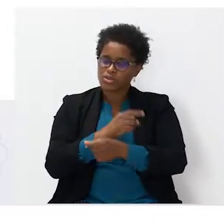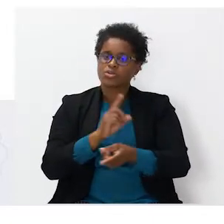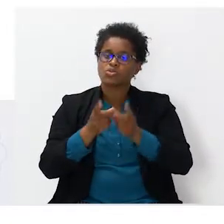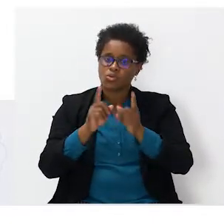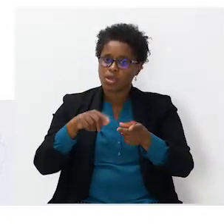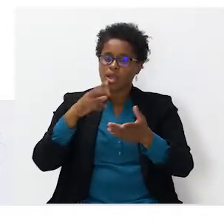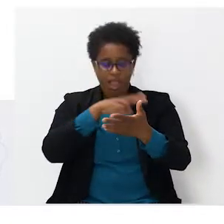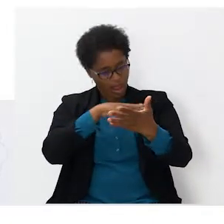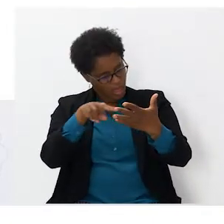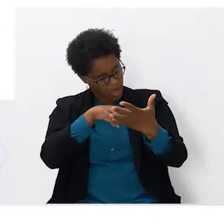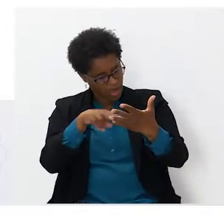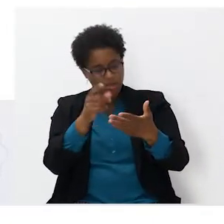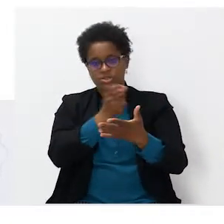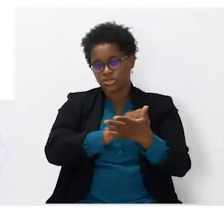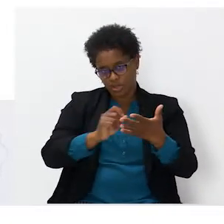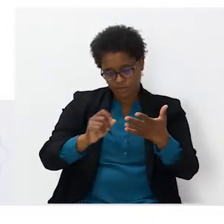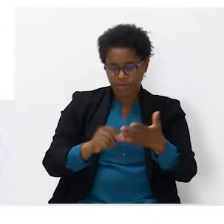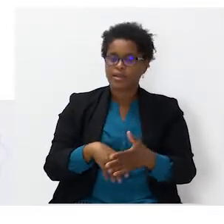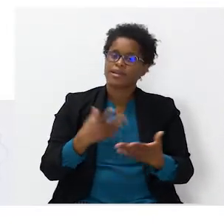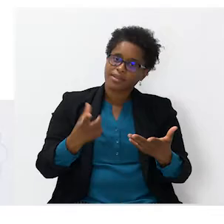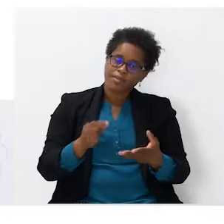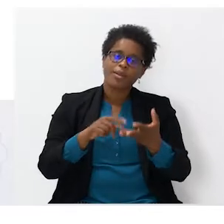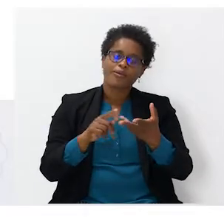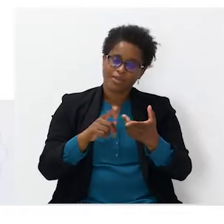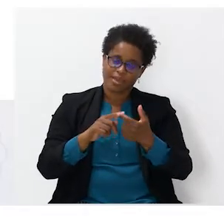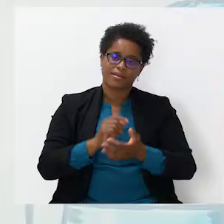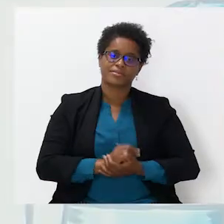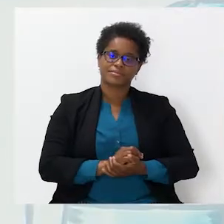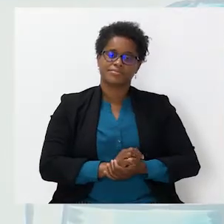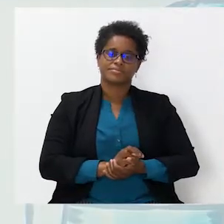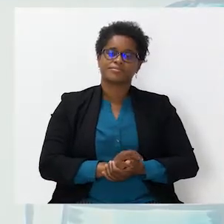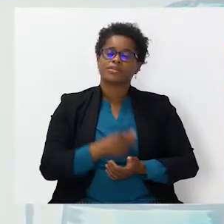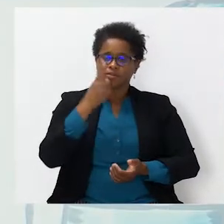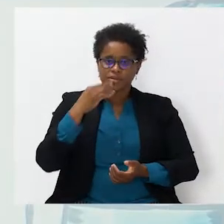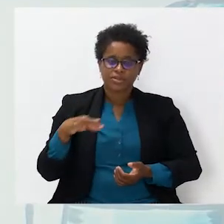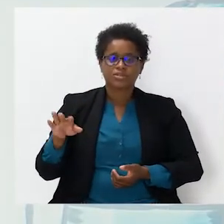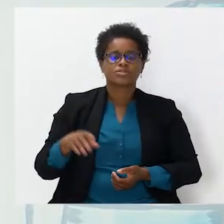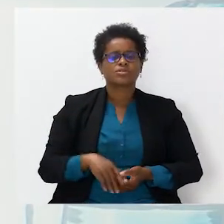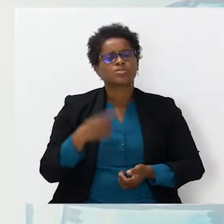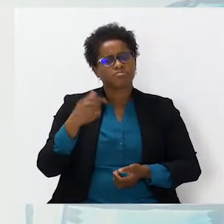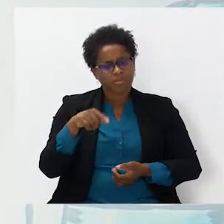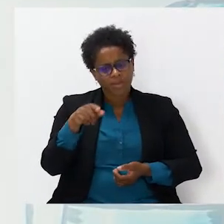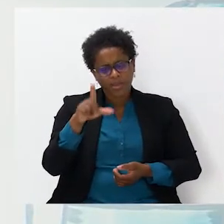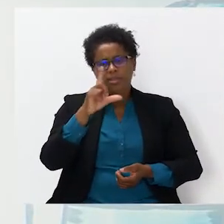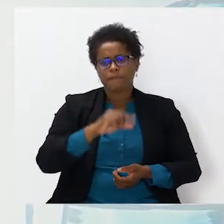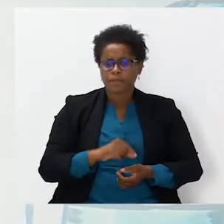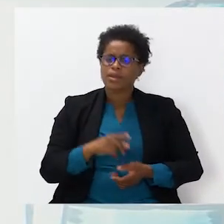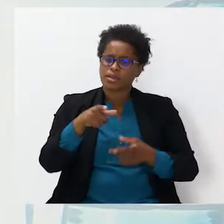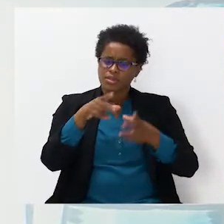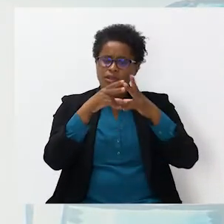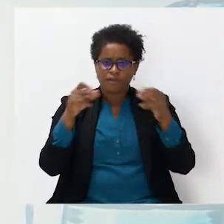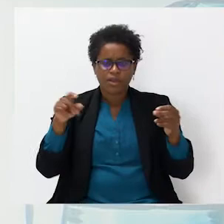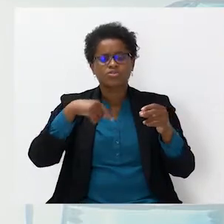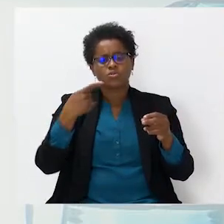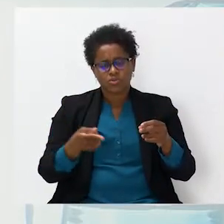a ler, escrever e contar. Meninos, temos aqui também nesta frase um